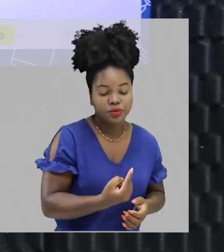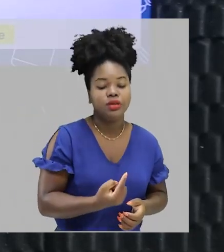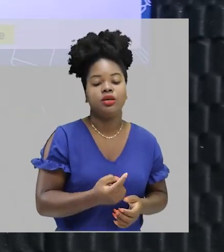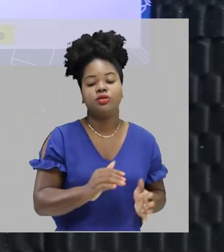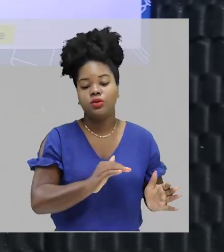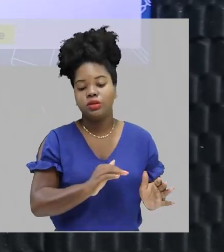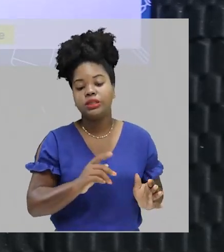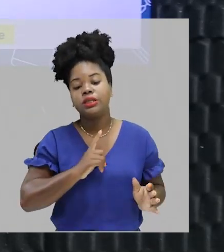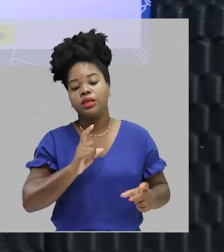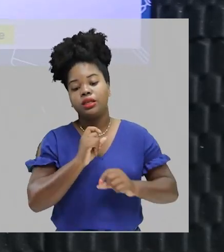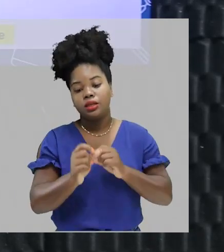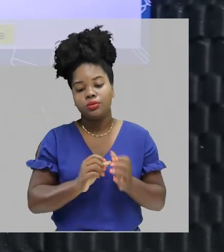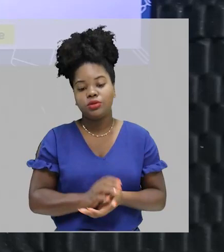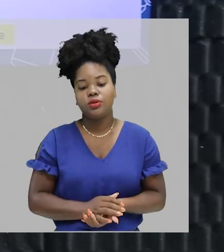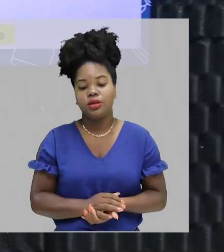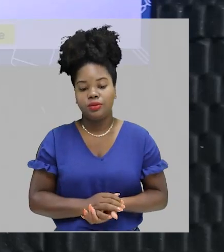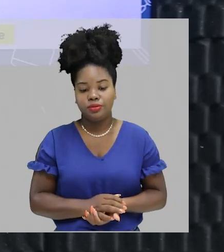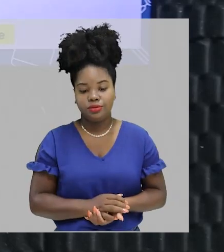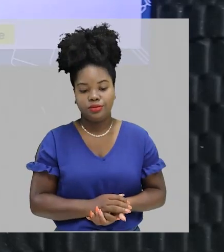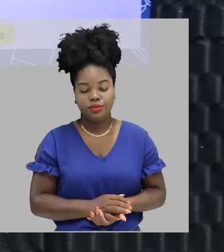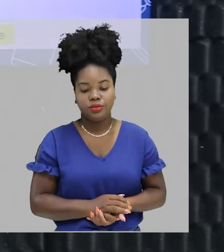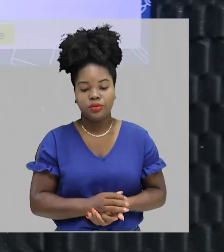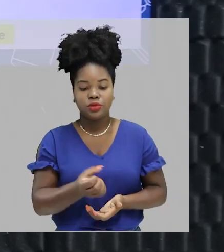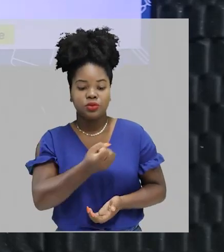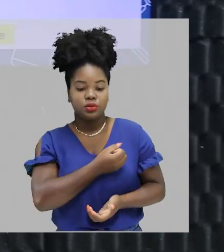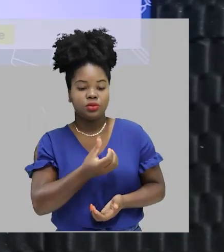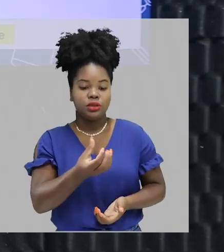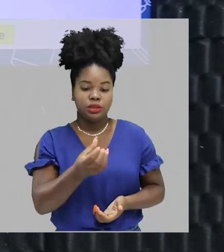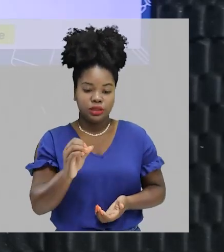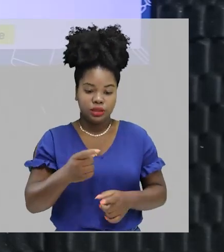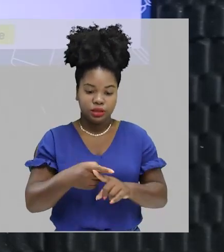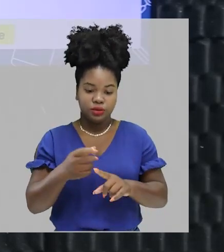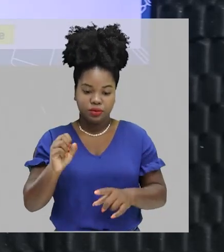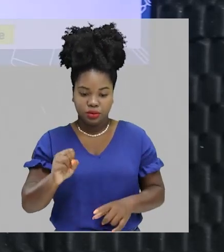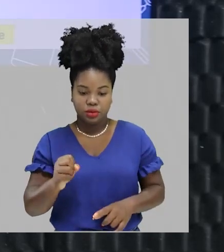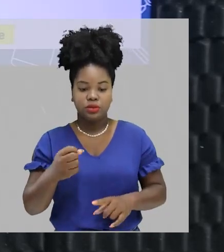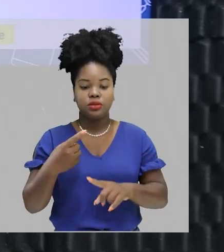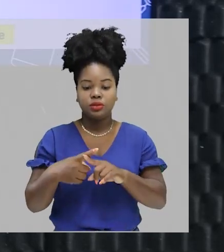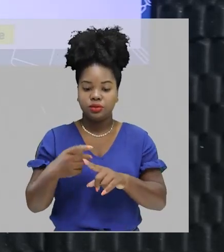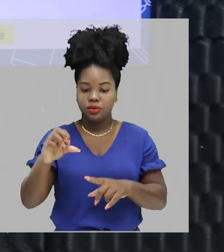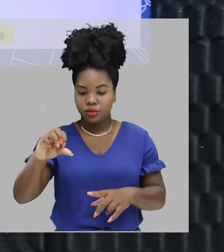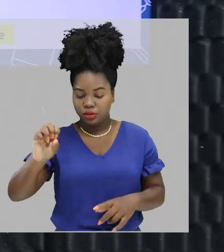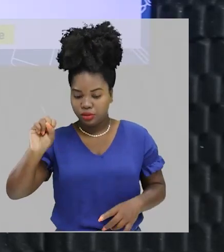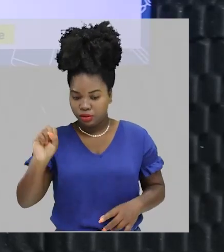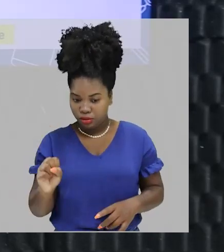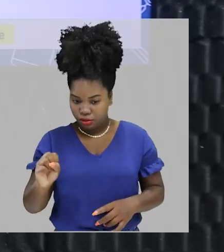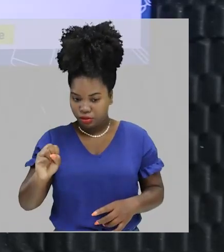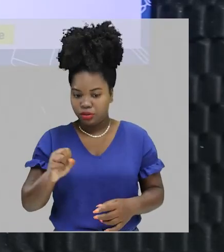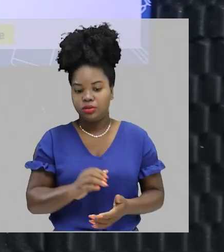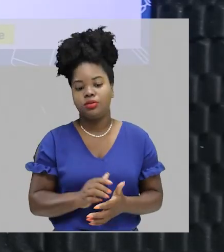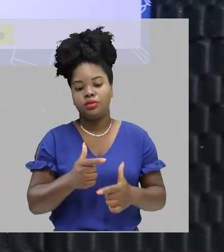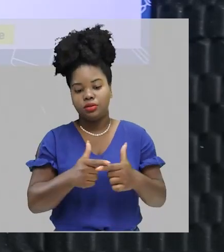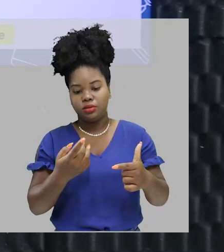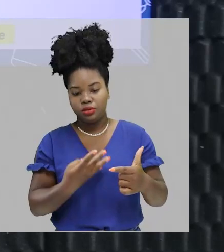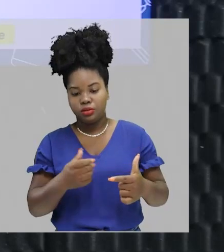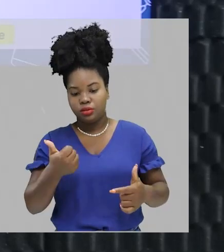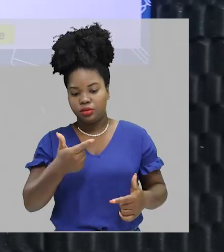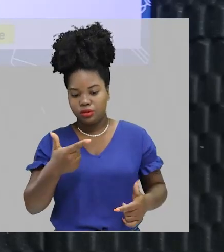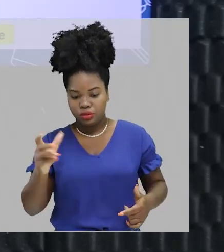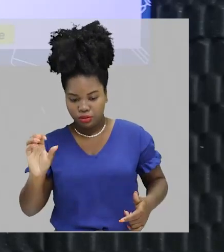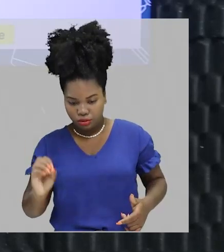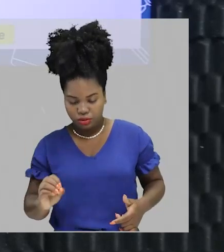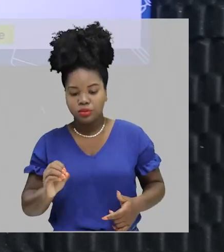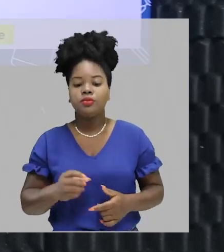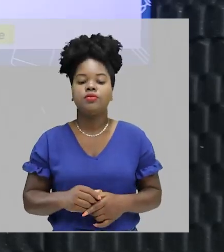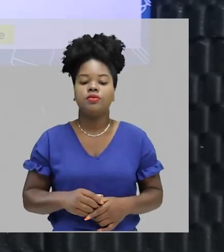isolar o X, certo? Aqui os valores, após a gente isolar o valor de X, ok?